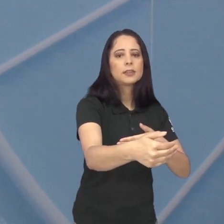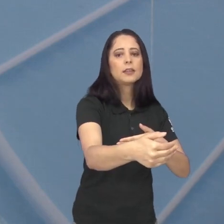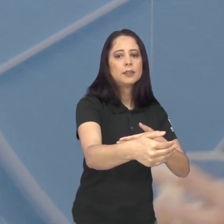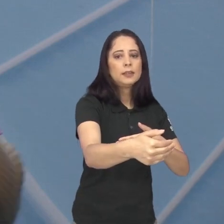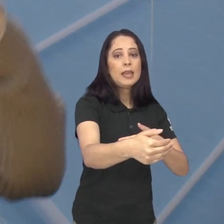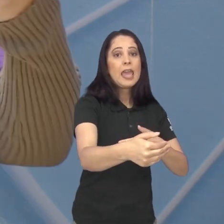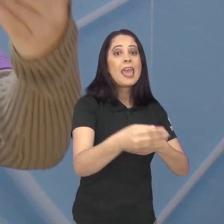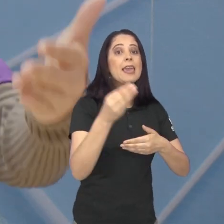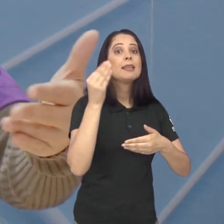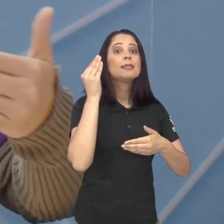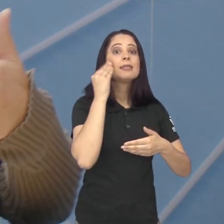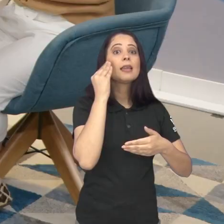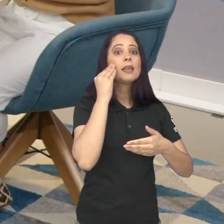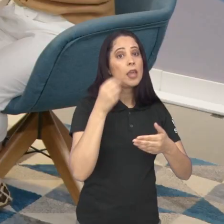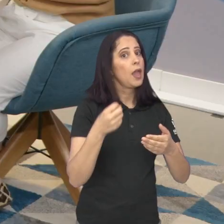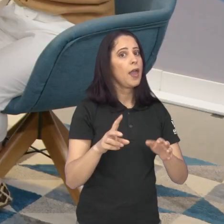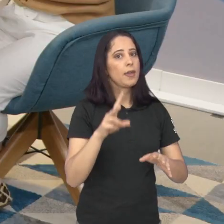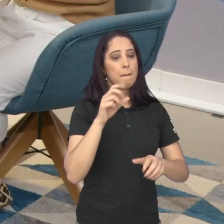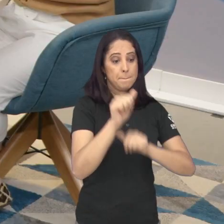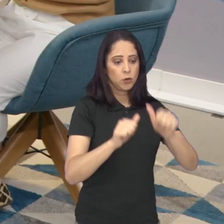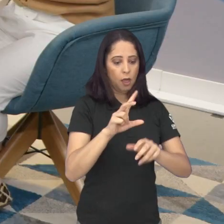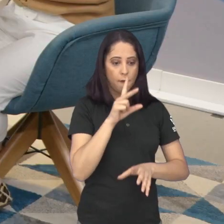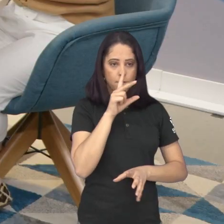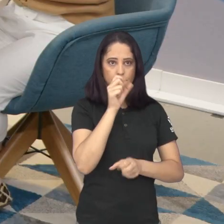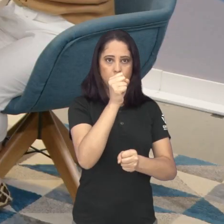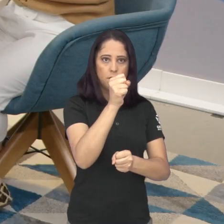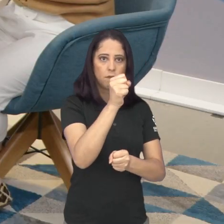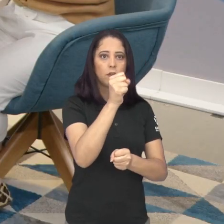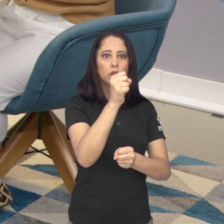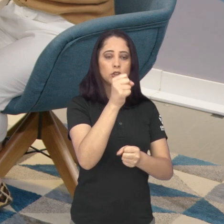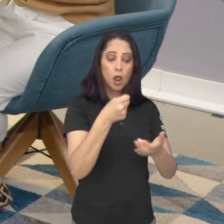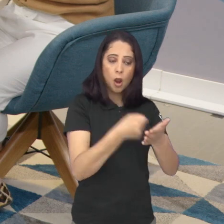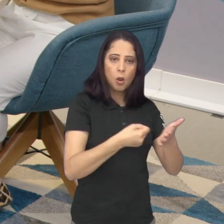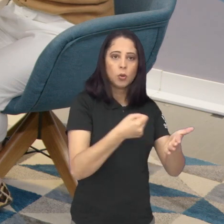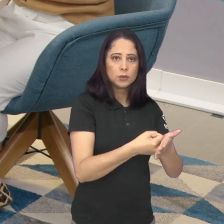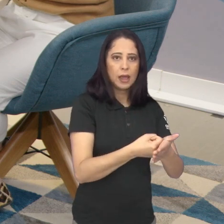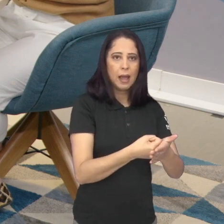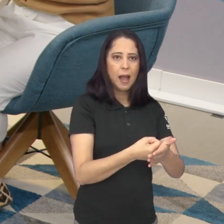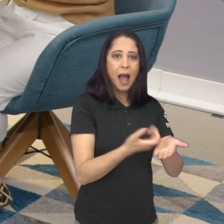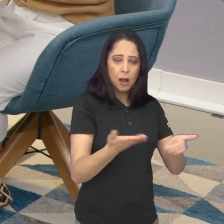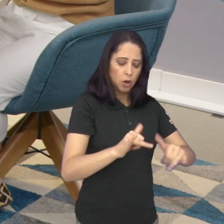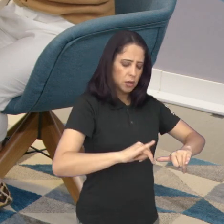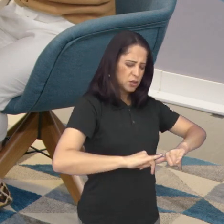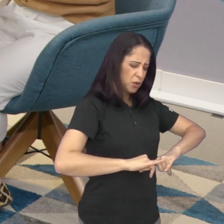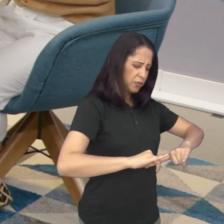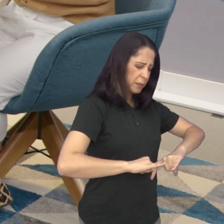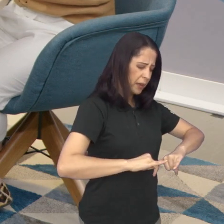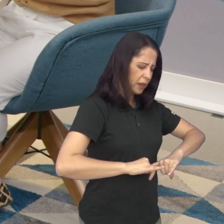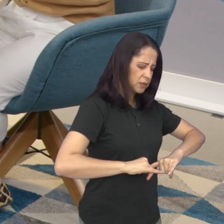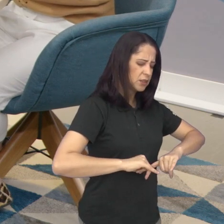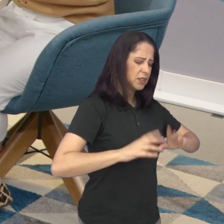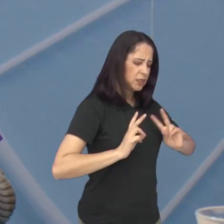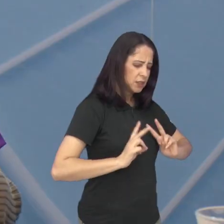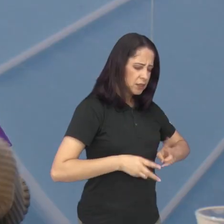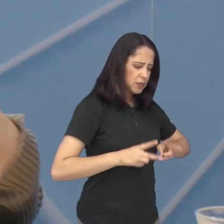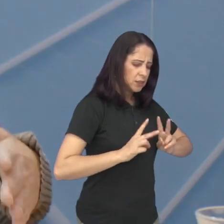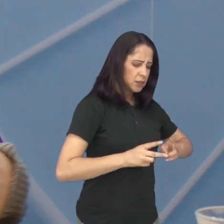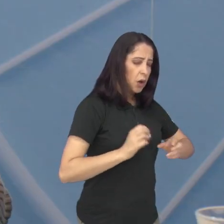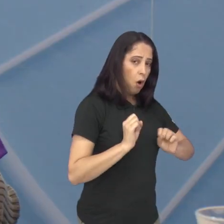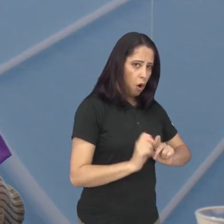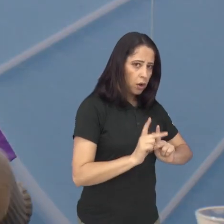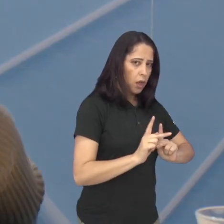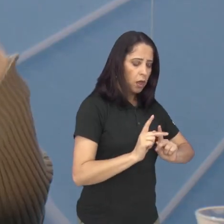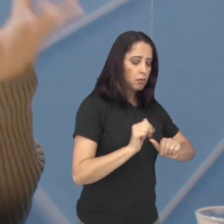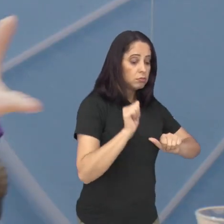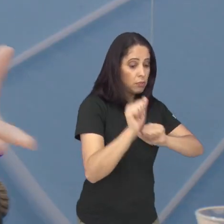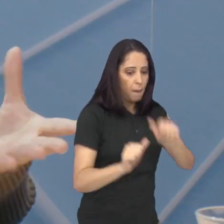conviver e ter força para lutar com tudo isso. Né? Porque do luto vira luta, que ela falou, né? A jornada que você vai